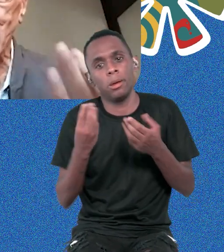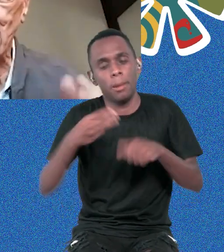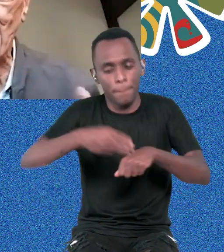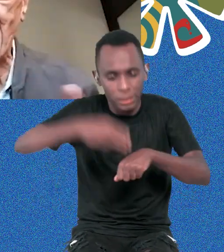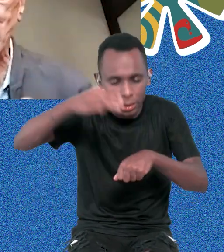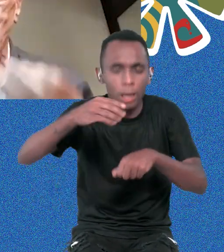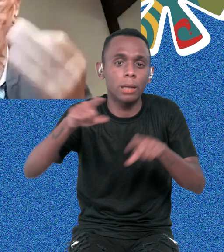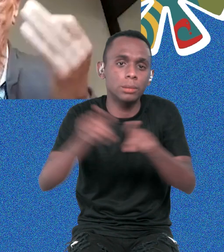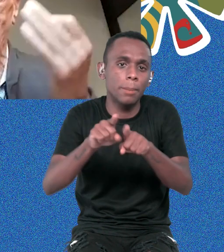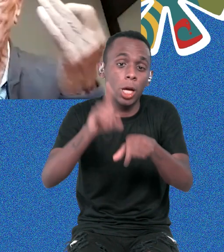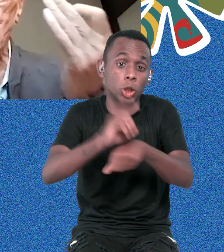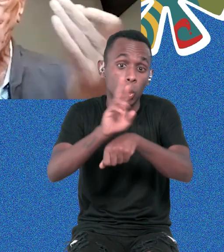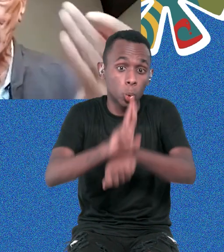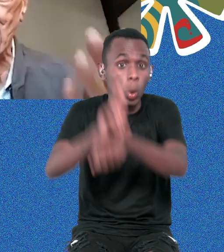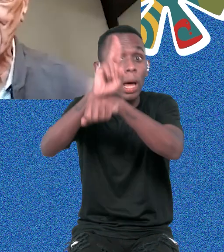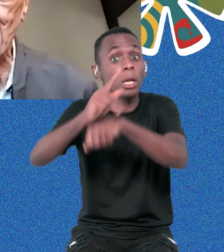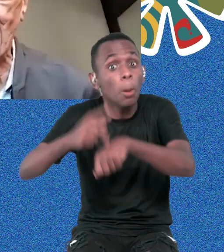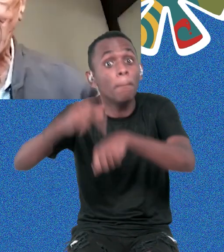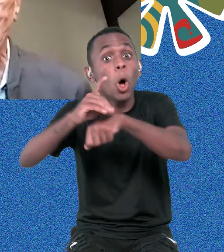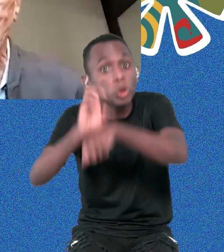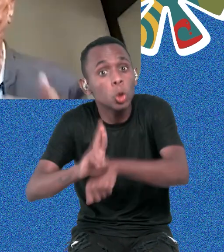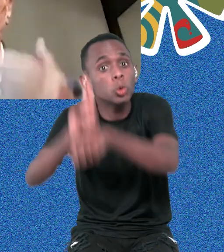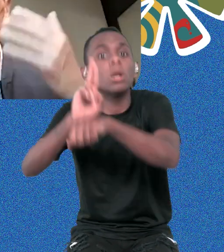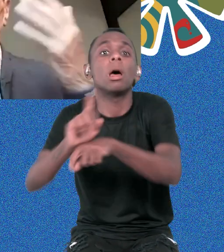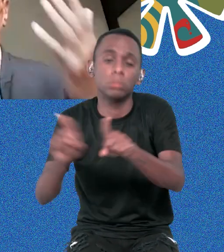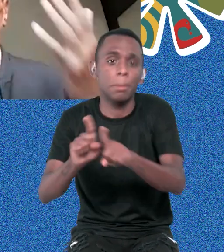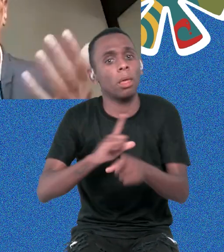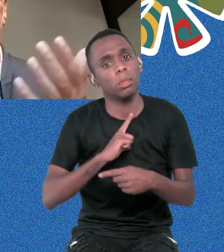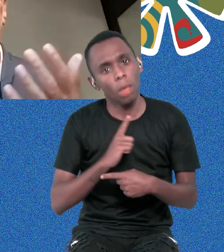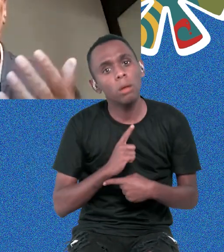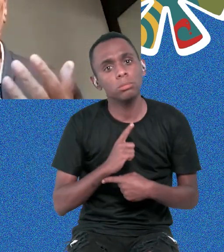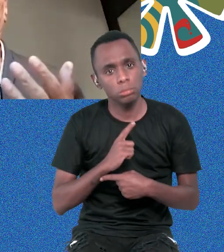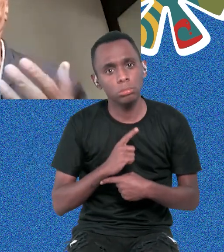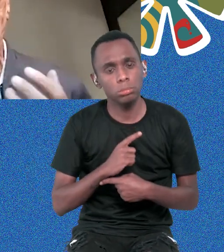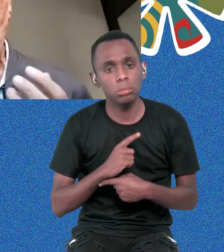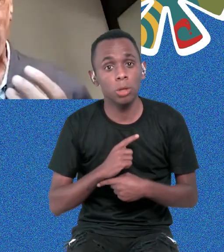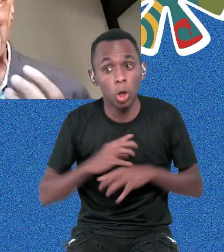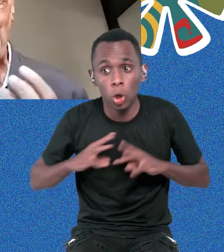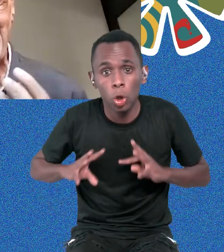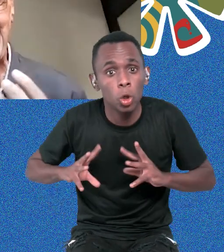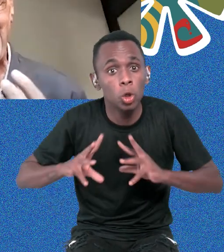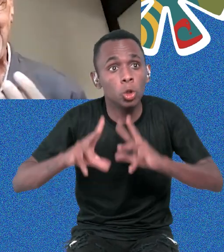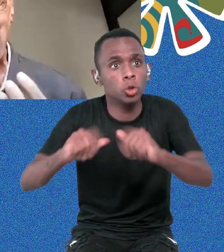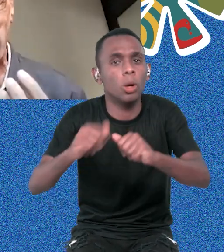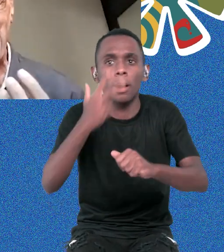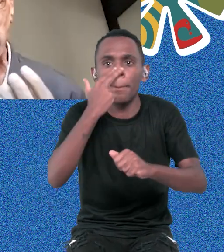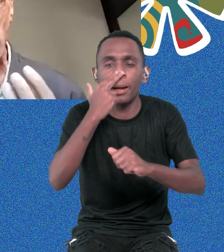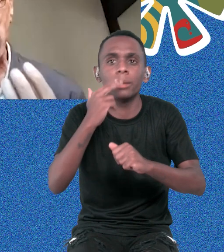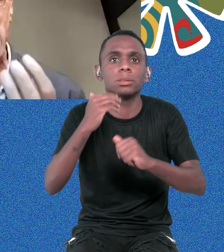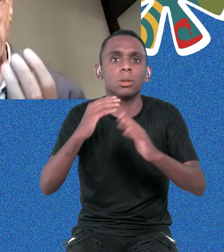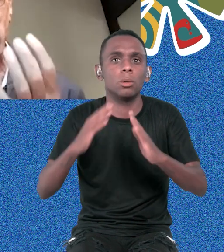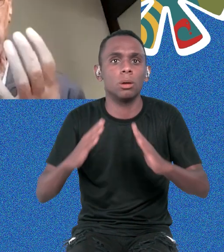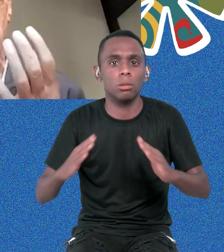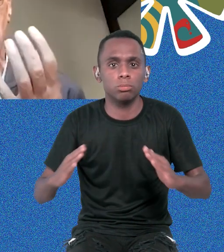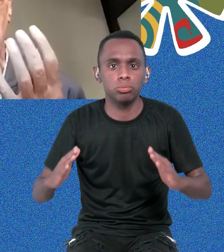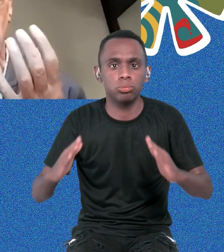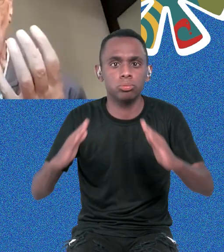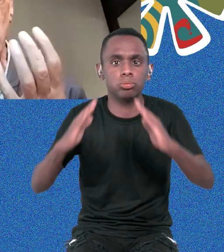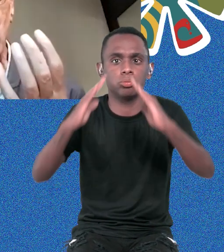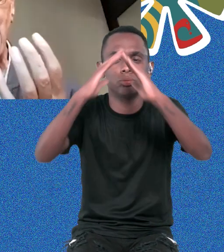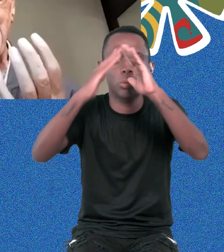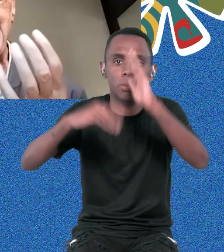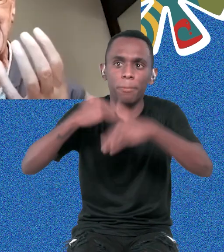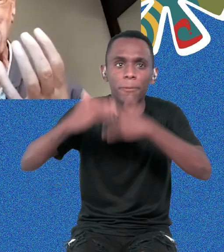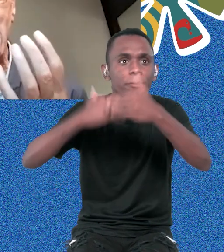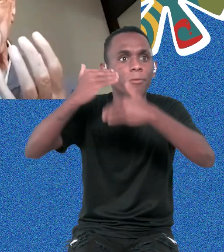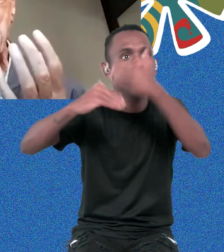agora temos doutorado, agora temos pós-doutorado, agora temos. Está entendendo? Toda essa parece uma pirâmide